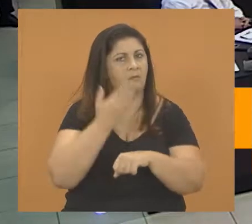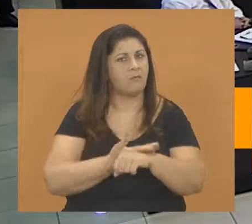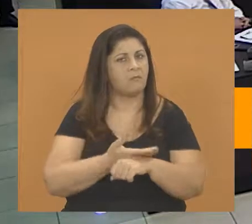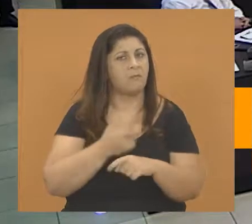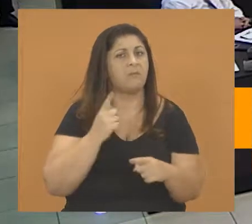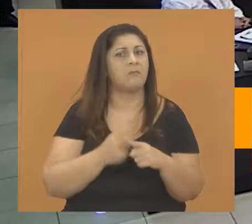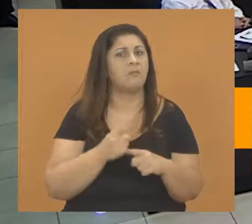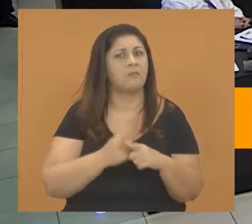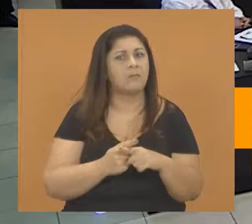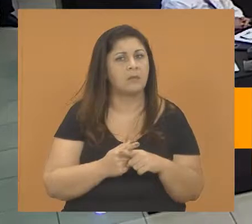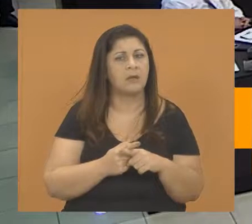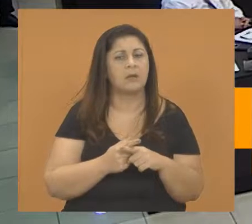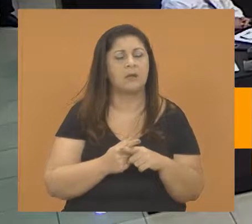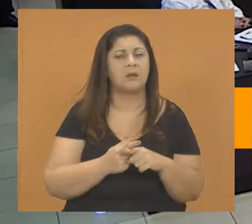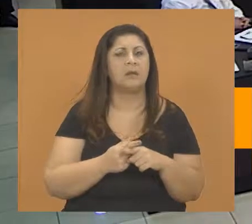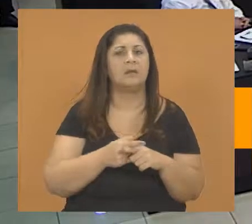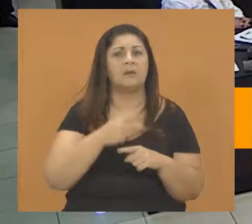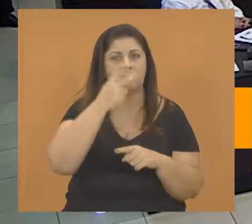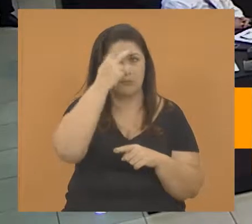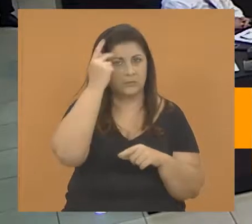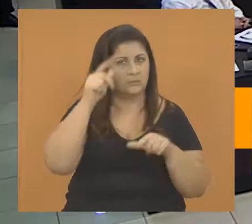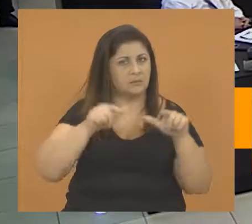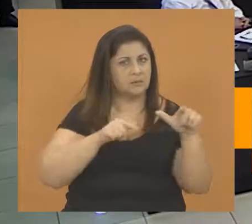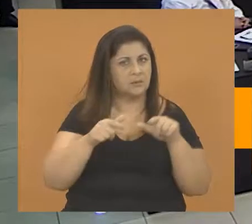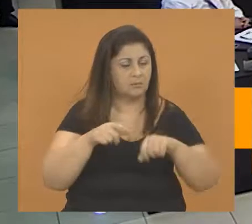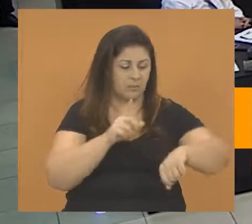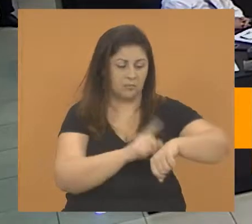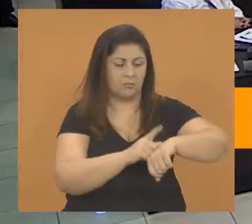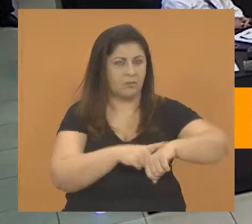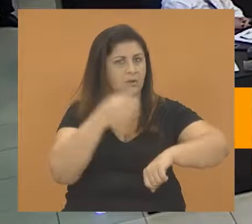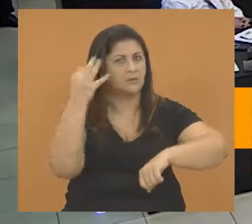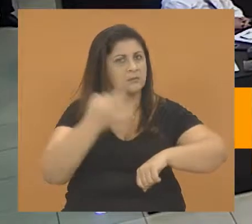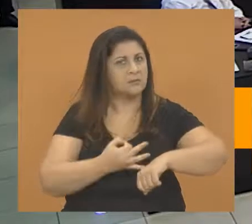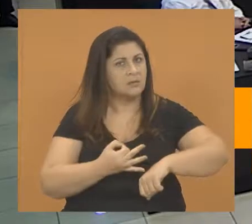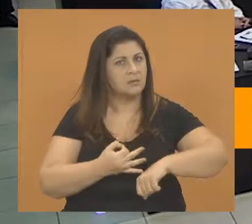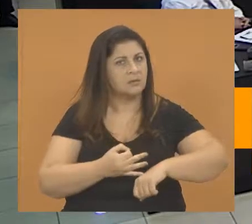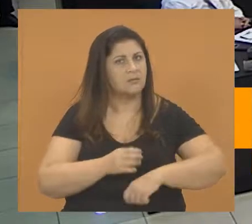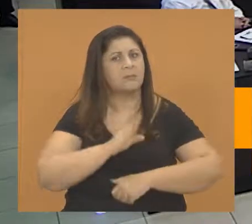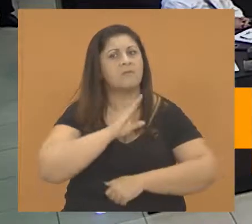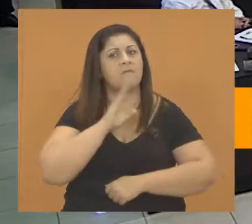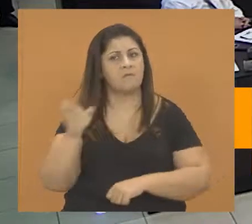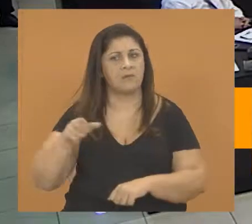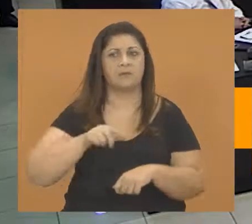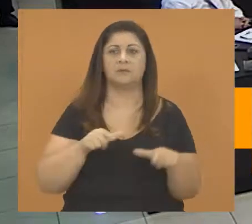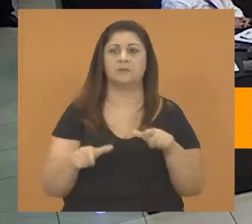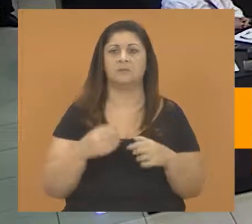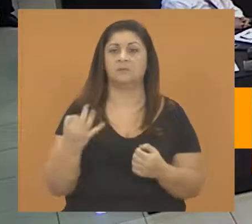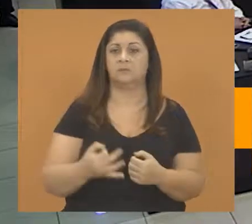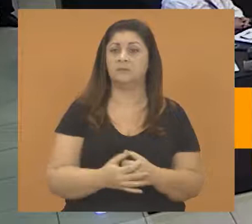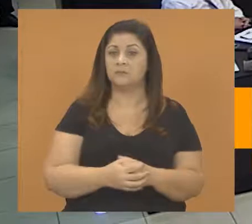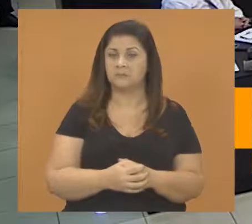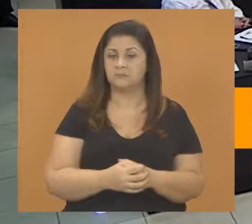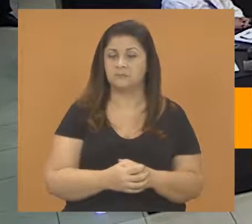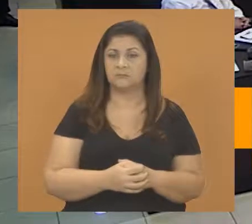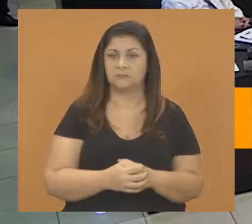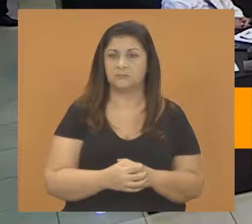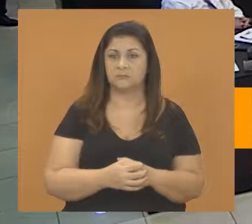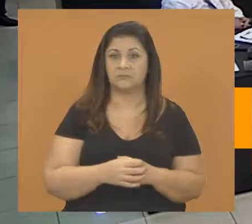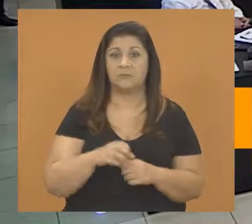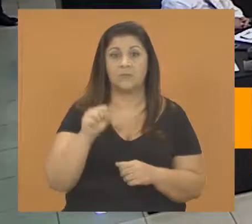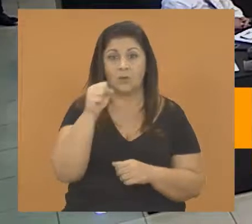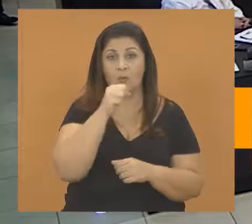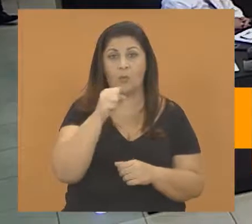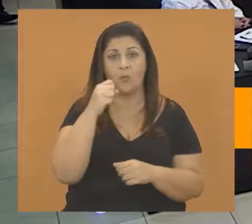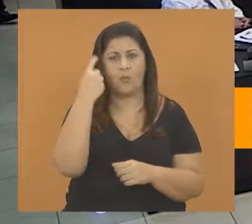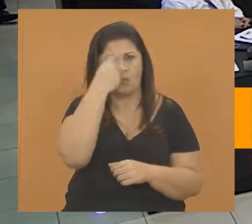e cumprir um horário pré estabelecido na exatamente apareço na secretaria para trabalhando que compra no mínimo as suas oito horas e rodrigo